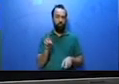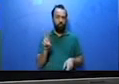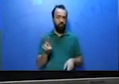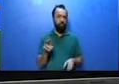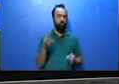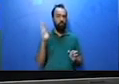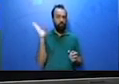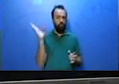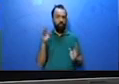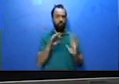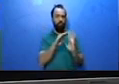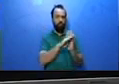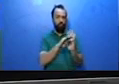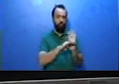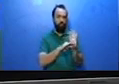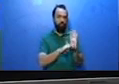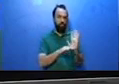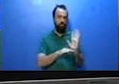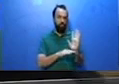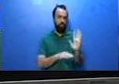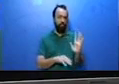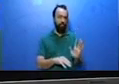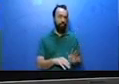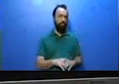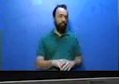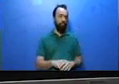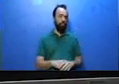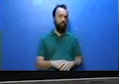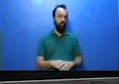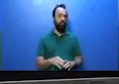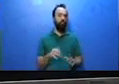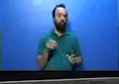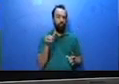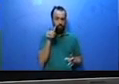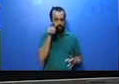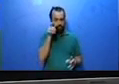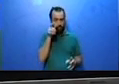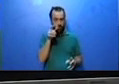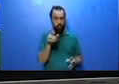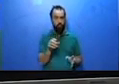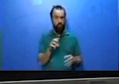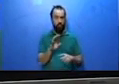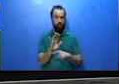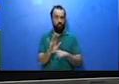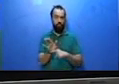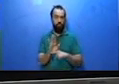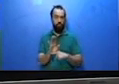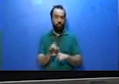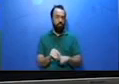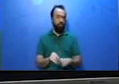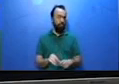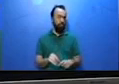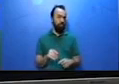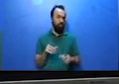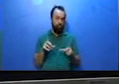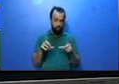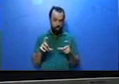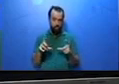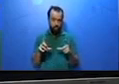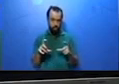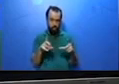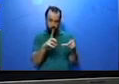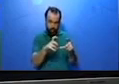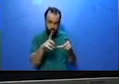O roteirinho para casa, tá? Vocês vão assistir a videoaula, tá? Vão fazer os exercícios. Tira foto